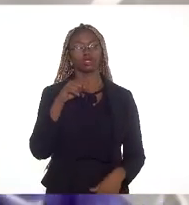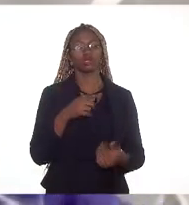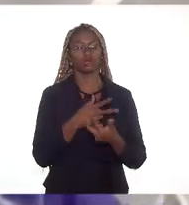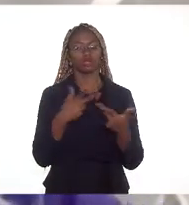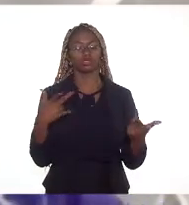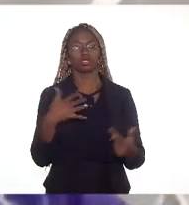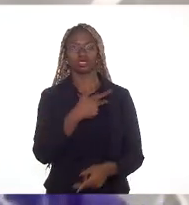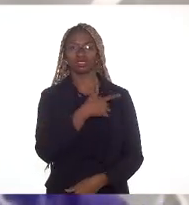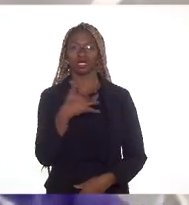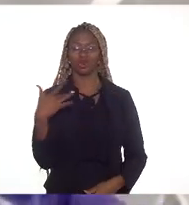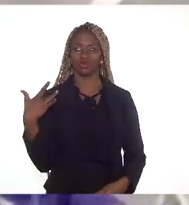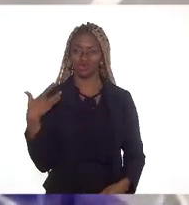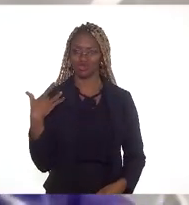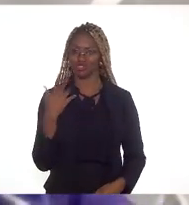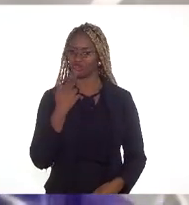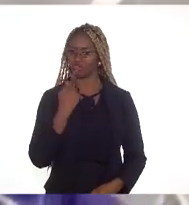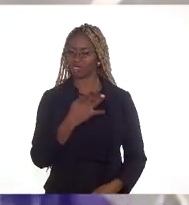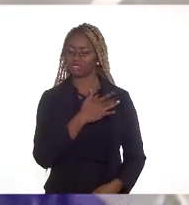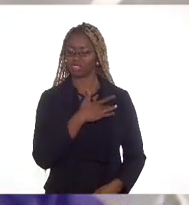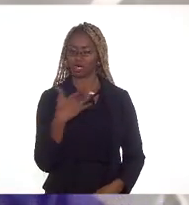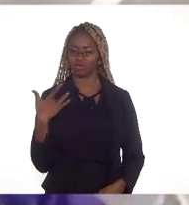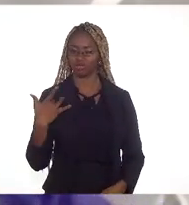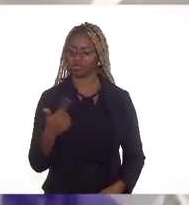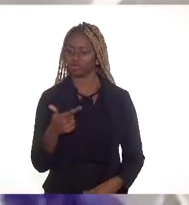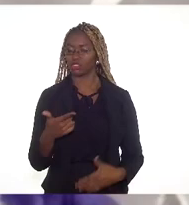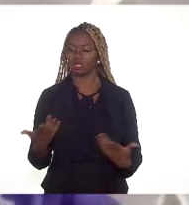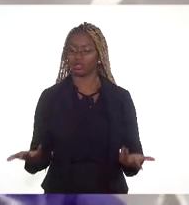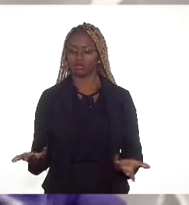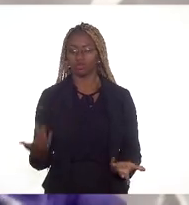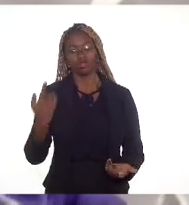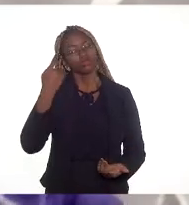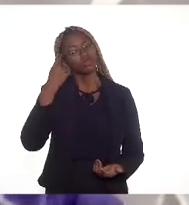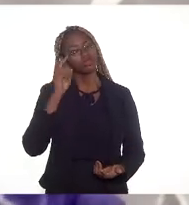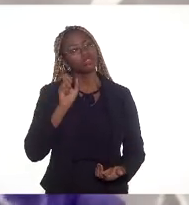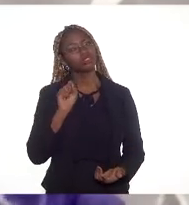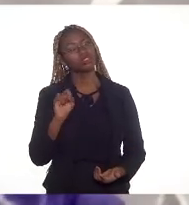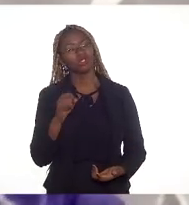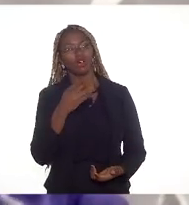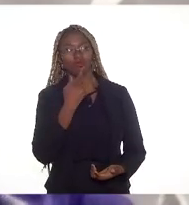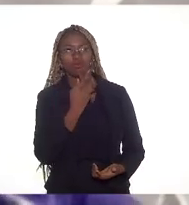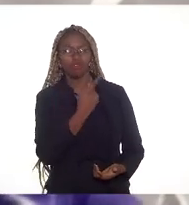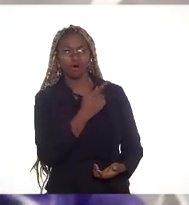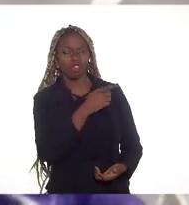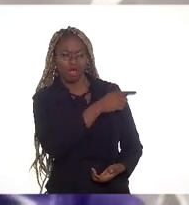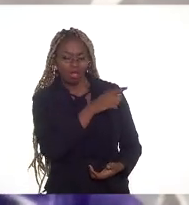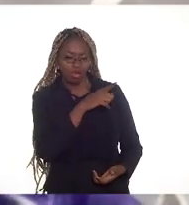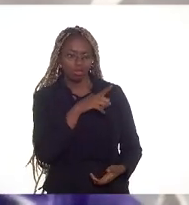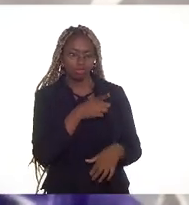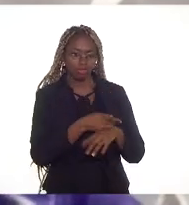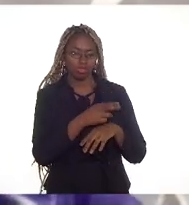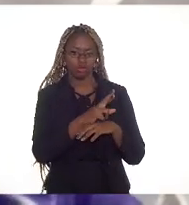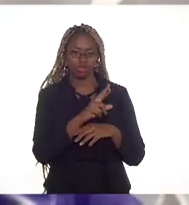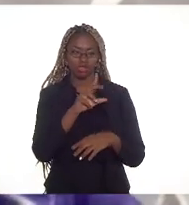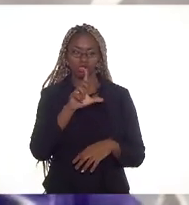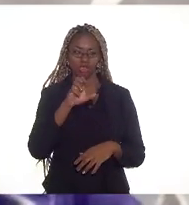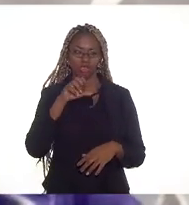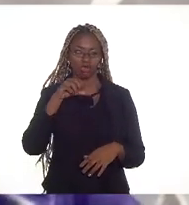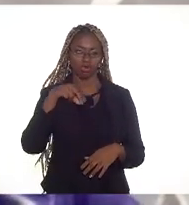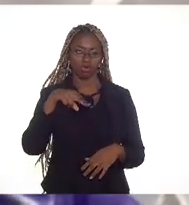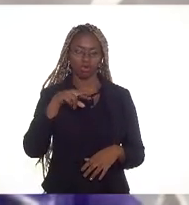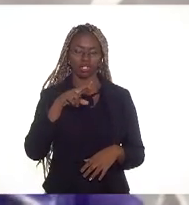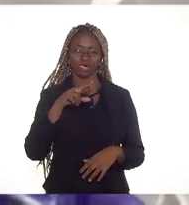da saúde, né? Eu não sei se foi na fala do doutor Leonardo ou na fala do doutor